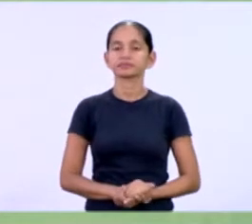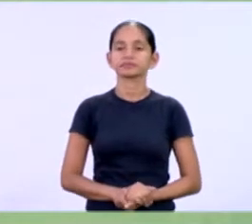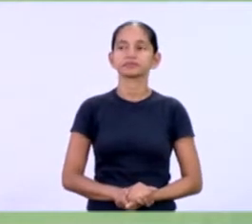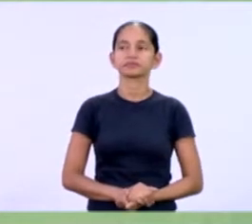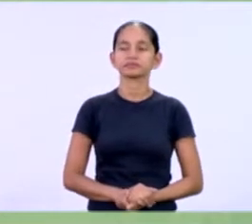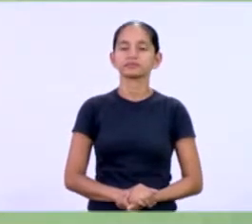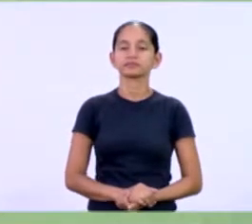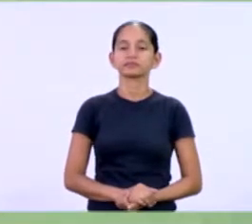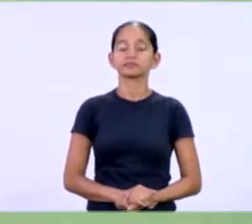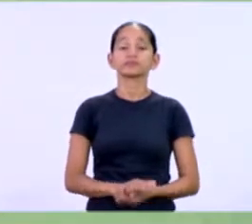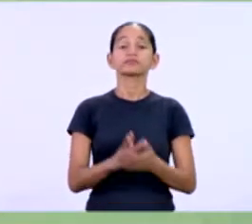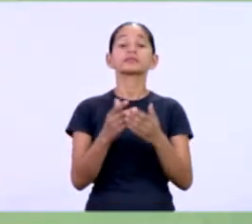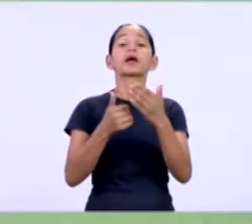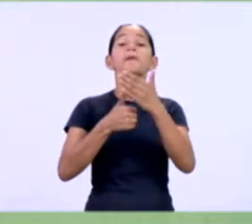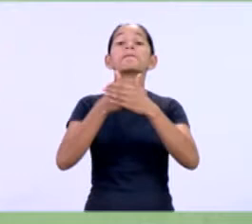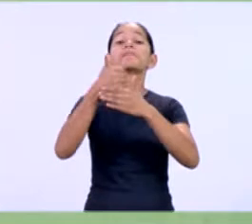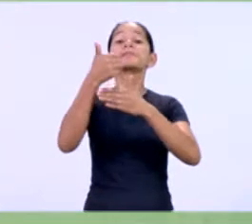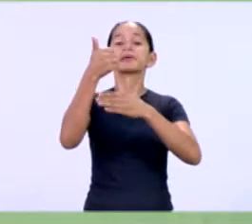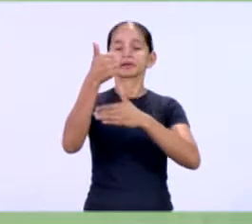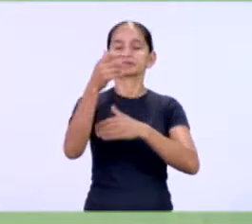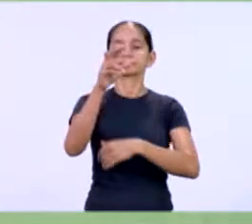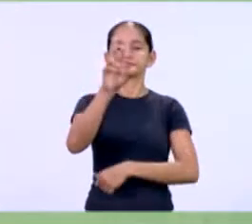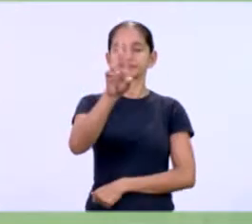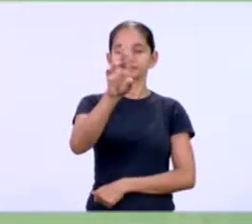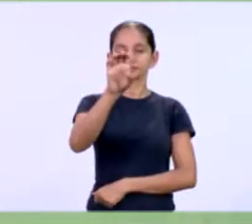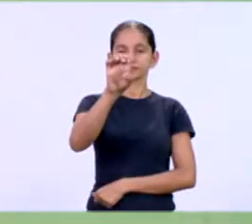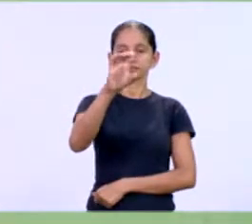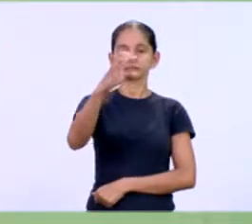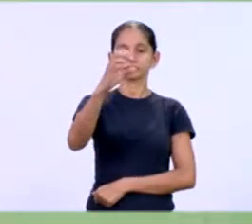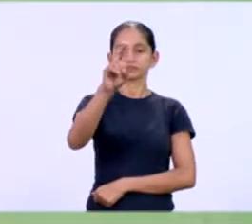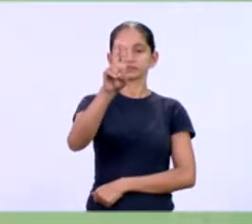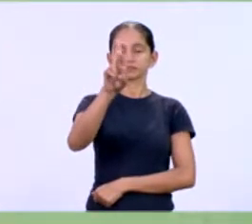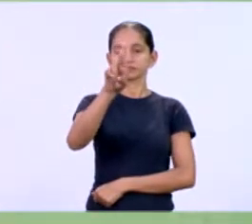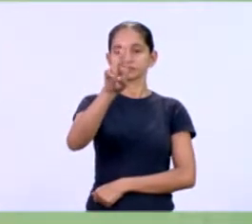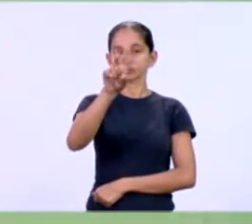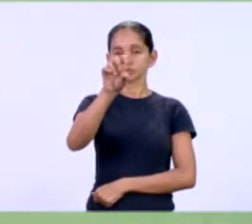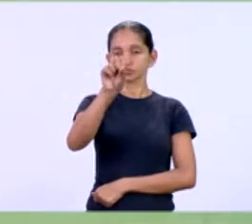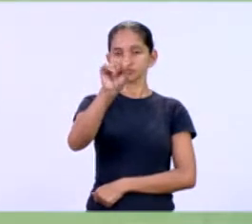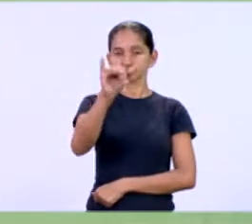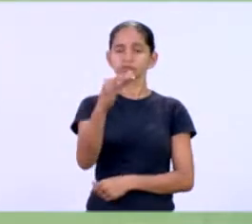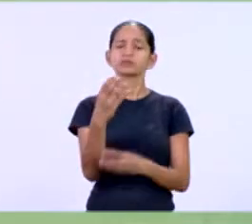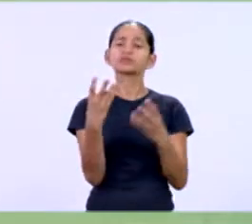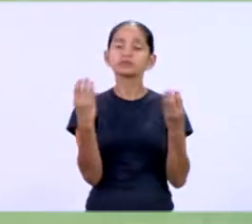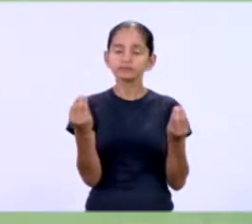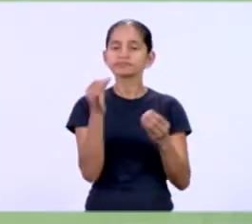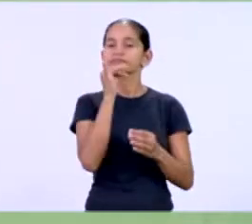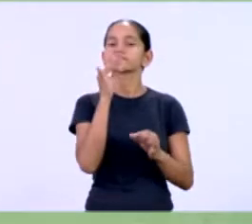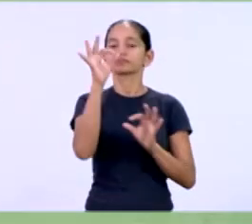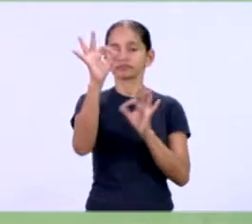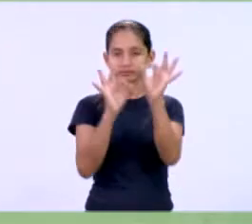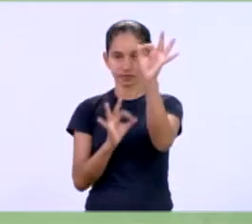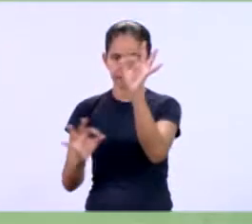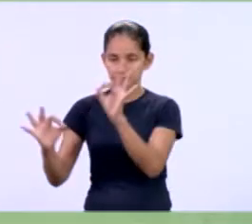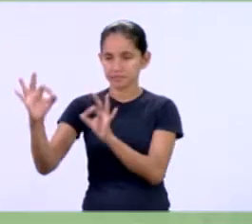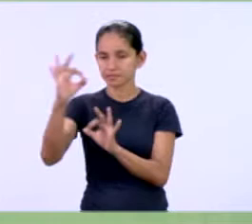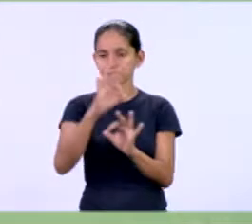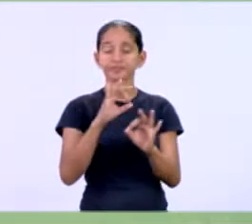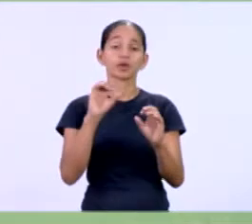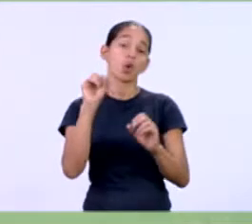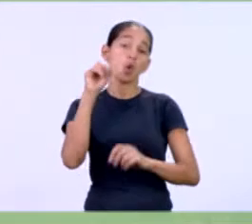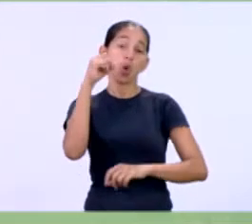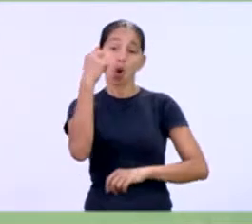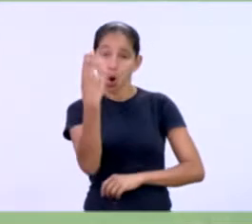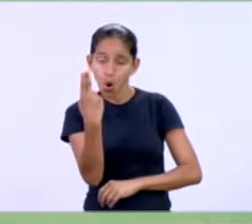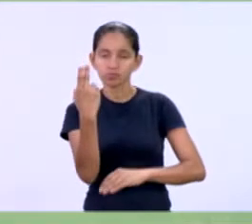Então vamos lá para o primeiro tópico, os recursos de uma organização. Uma organização ou empresa